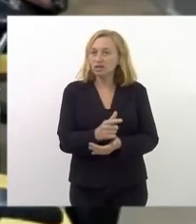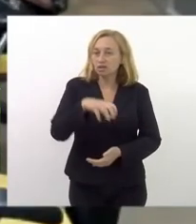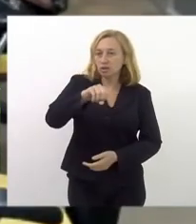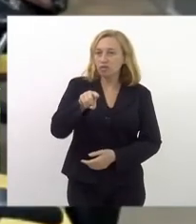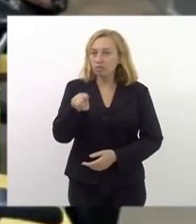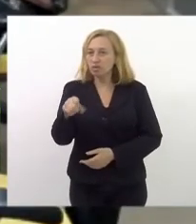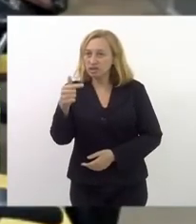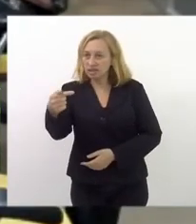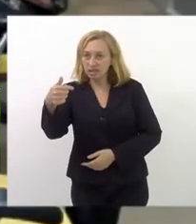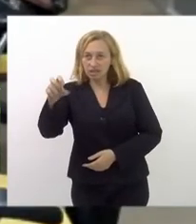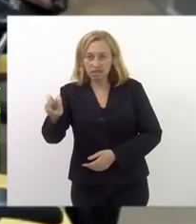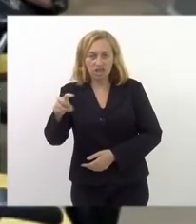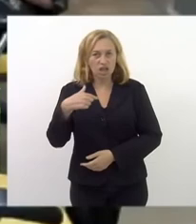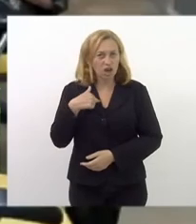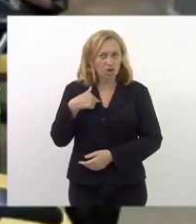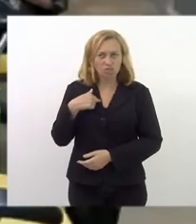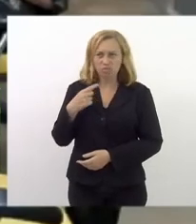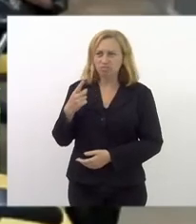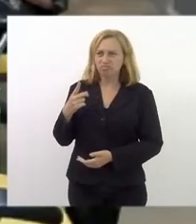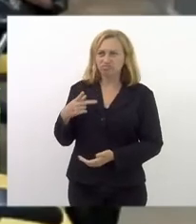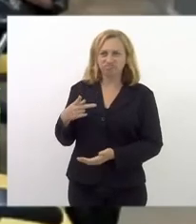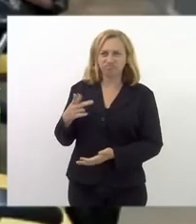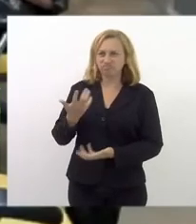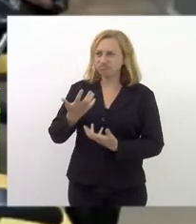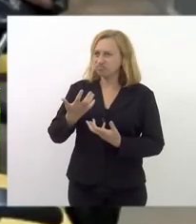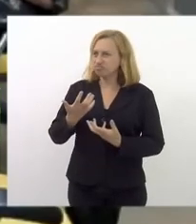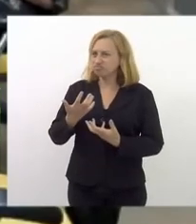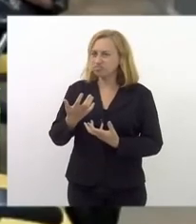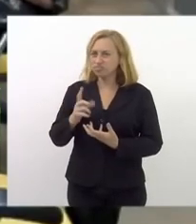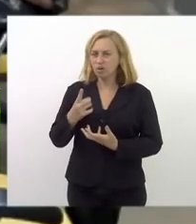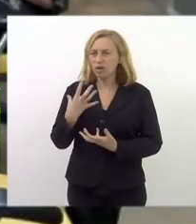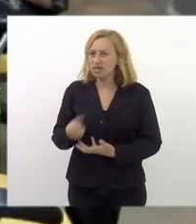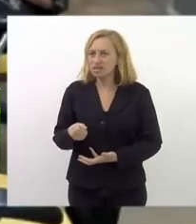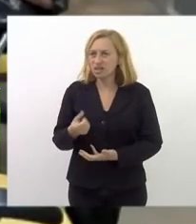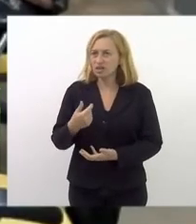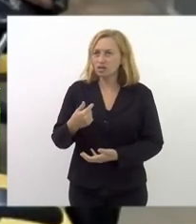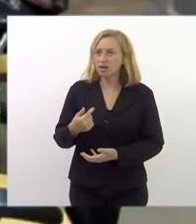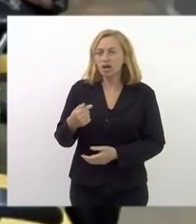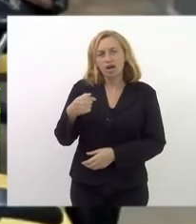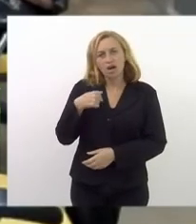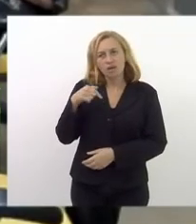foi um negócio que eu sempre bati quando estava aqui